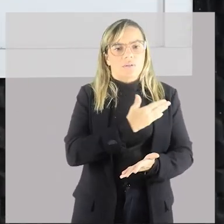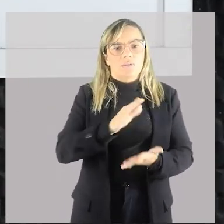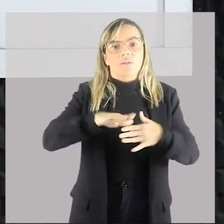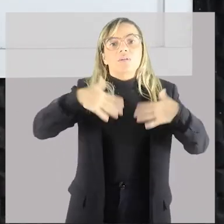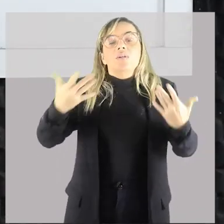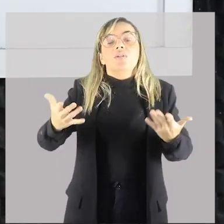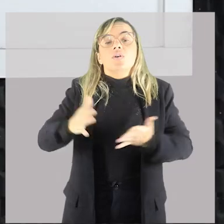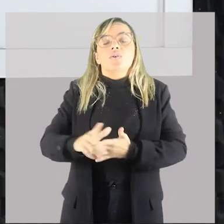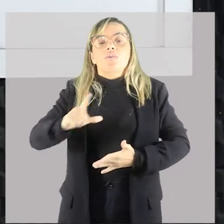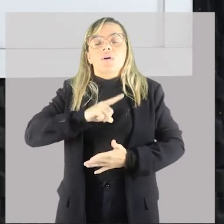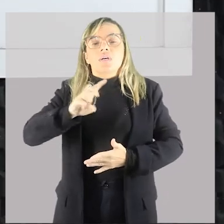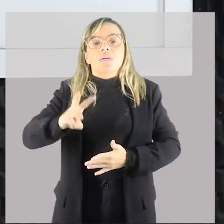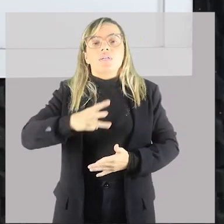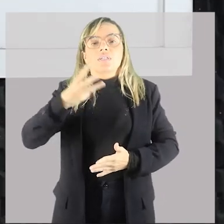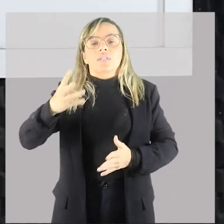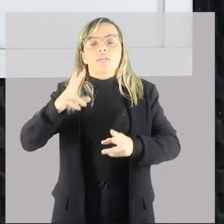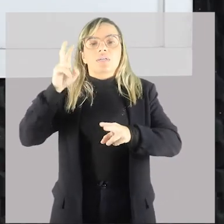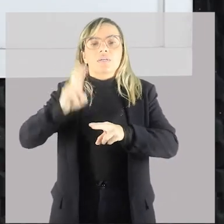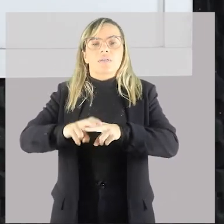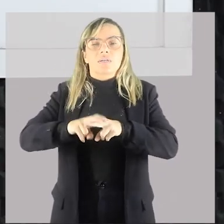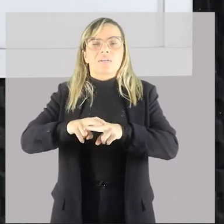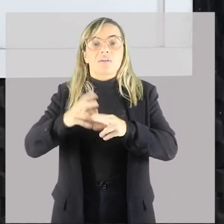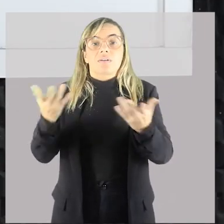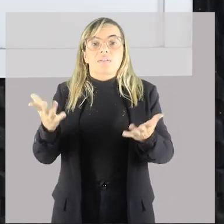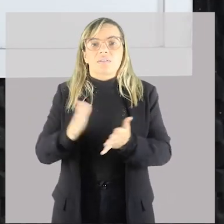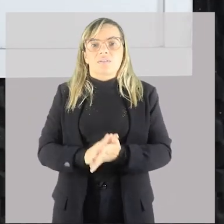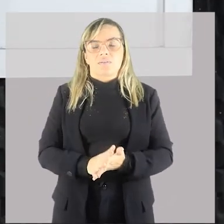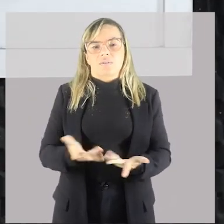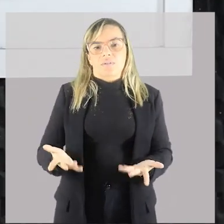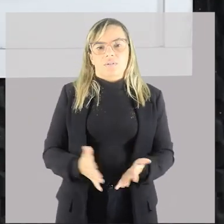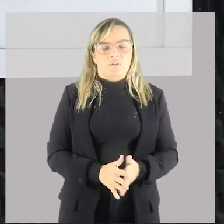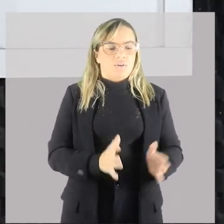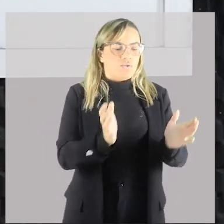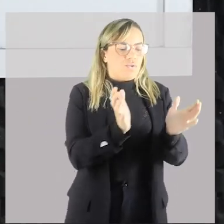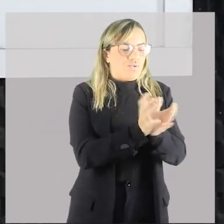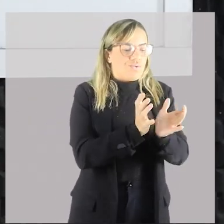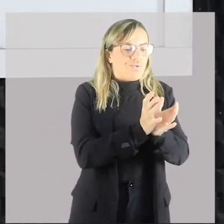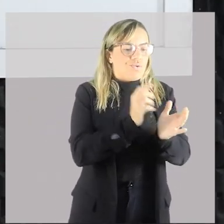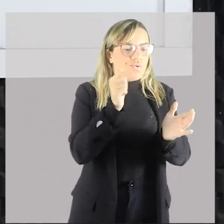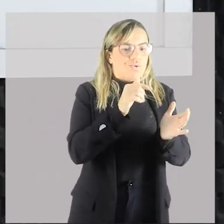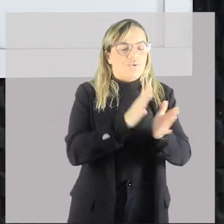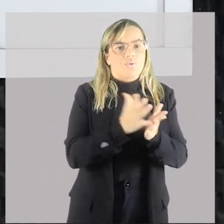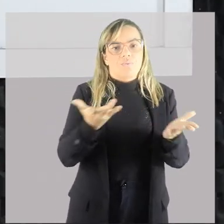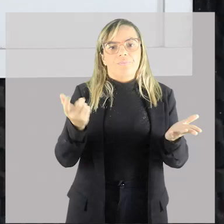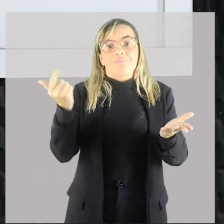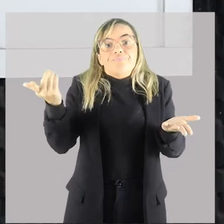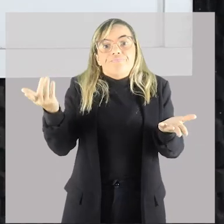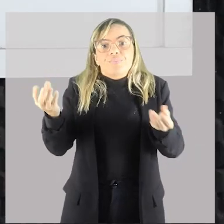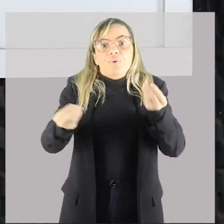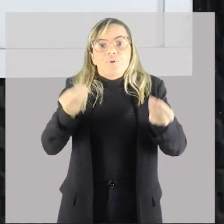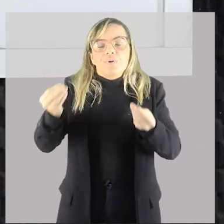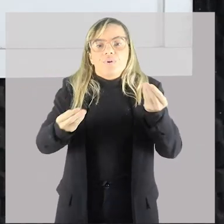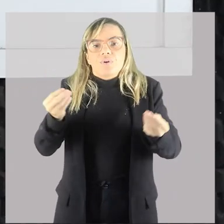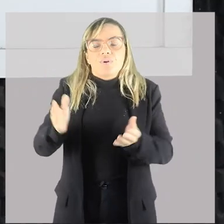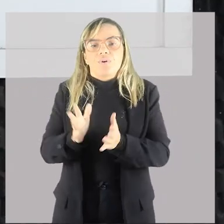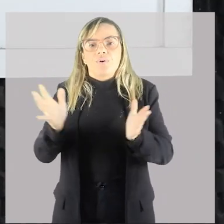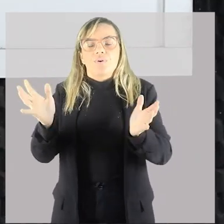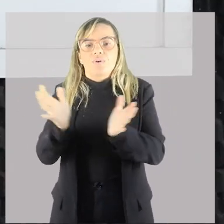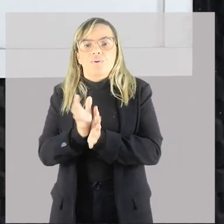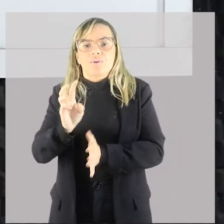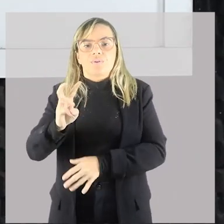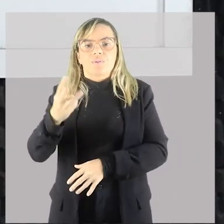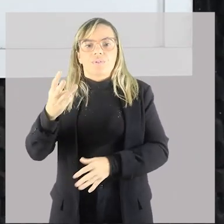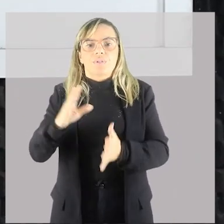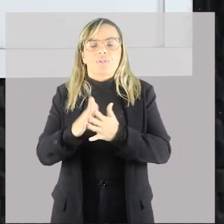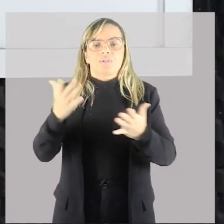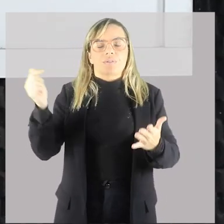3 cadeiras, aí você percebe que você tem 5 para formar grupos de 3. Esse tipo de situação,